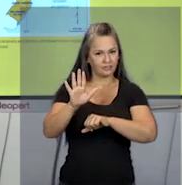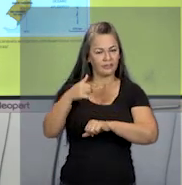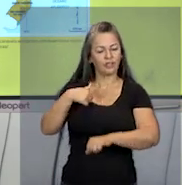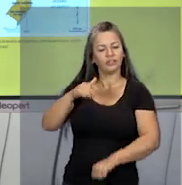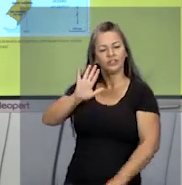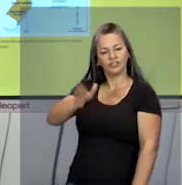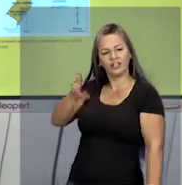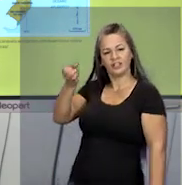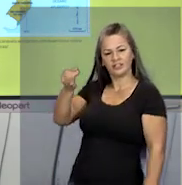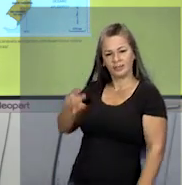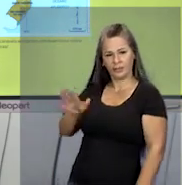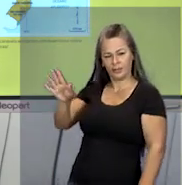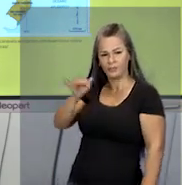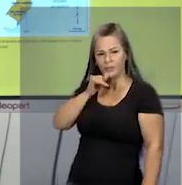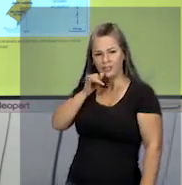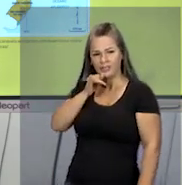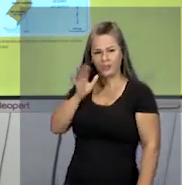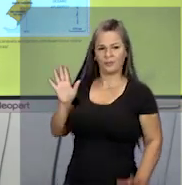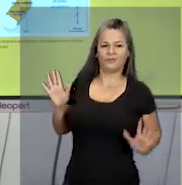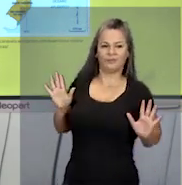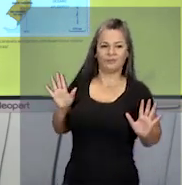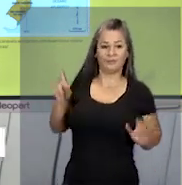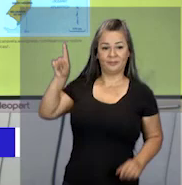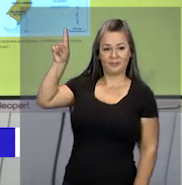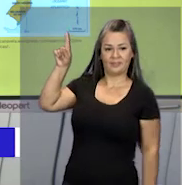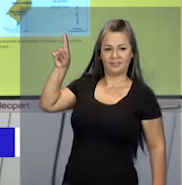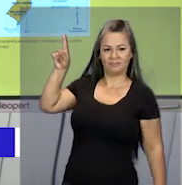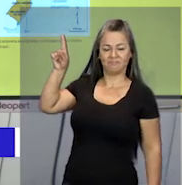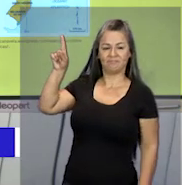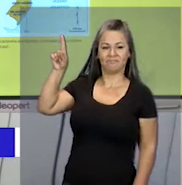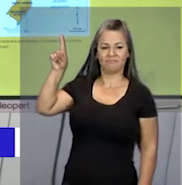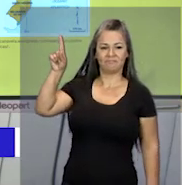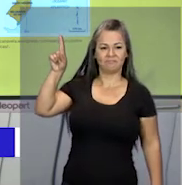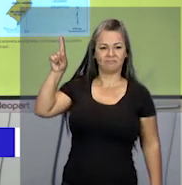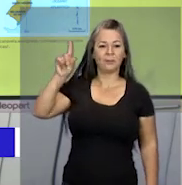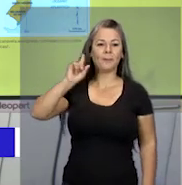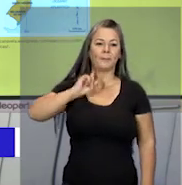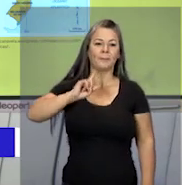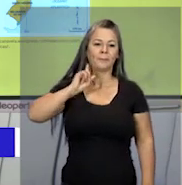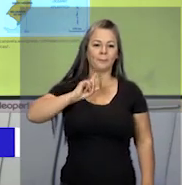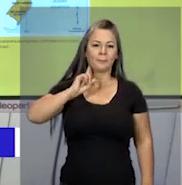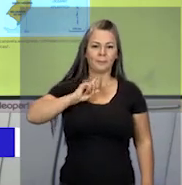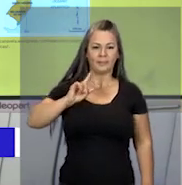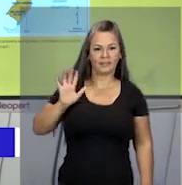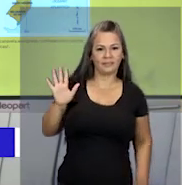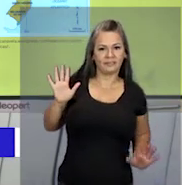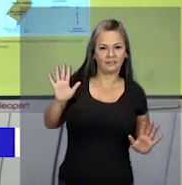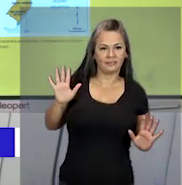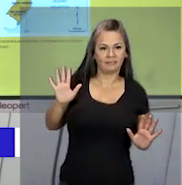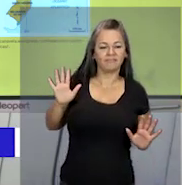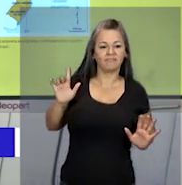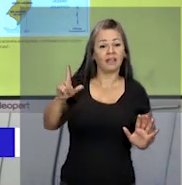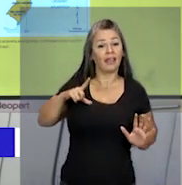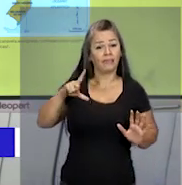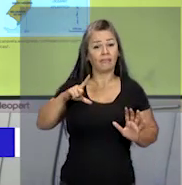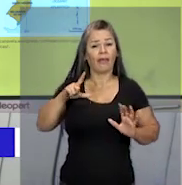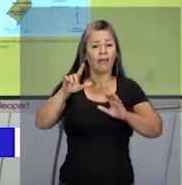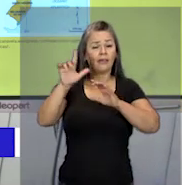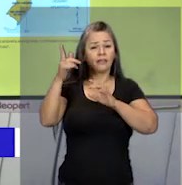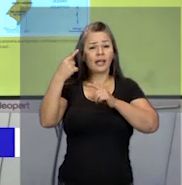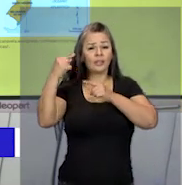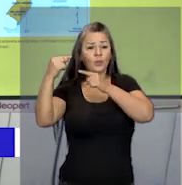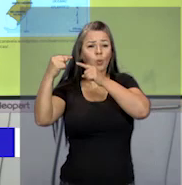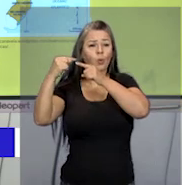vocês, em relação ao estado de Minas Gerais. Vamos pegar um exemplo do nosso estado, né? Você tem a região do estado, na parte norte do